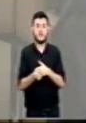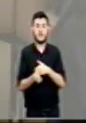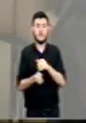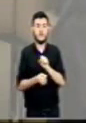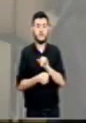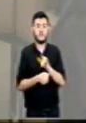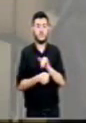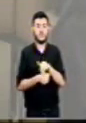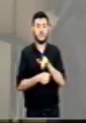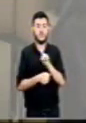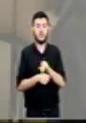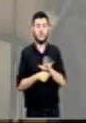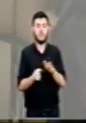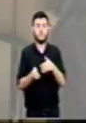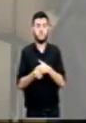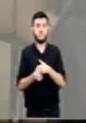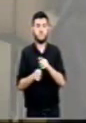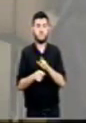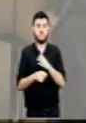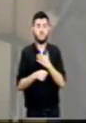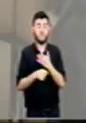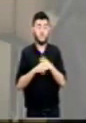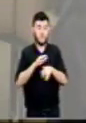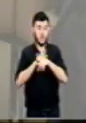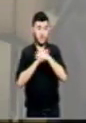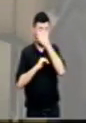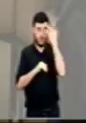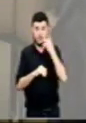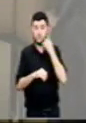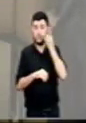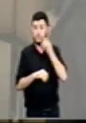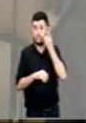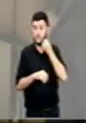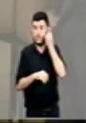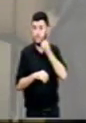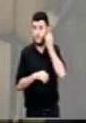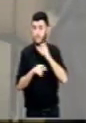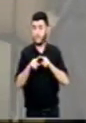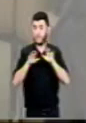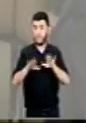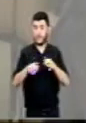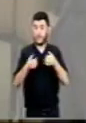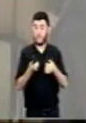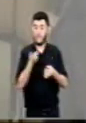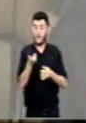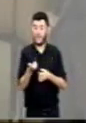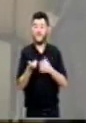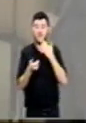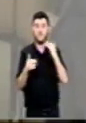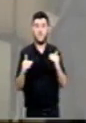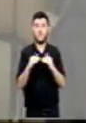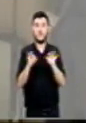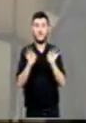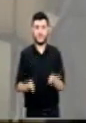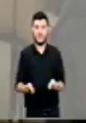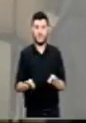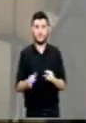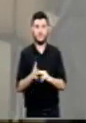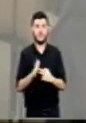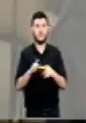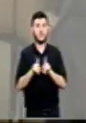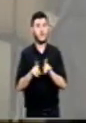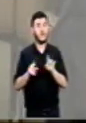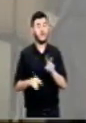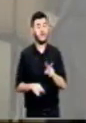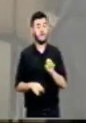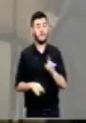o sigilo do parlamentar. Pois bem, a palavra mais adequada é essa mesmo, foi um voluntarismo.